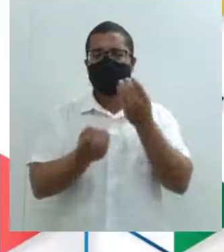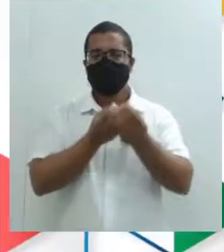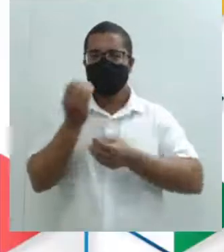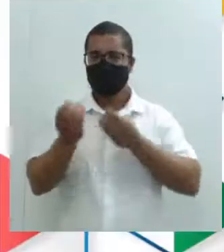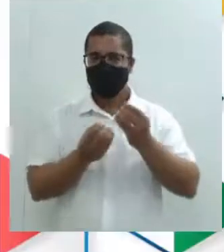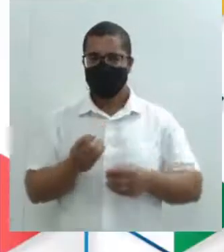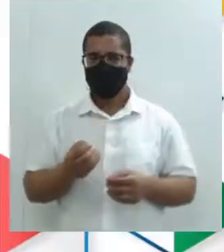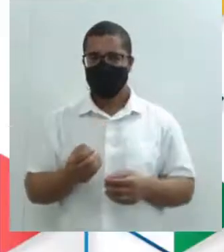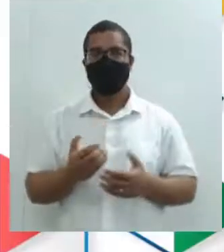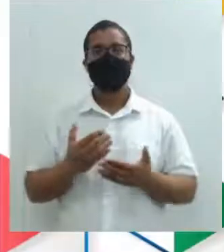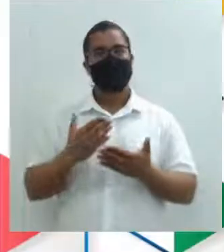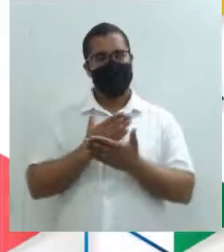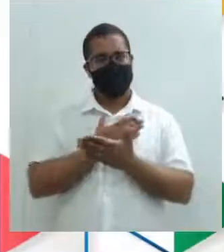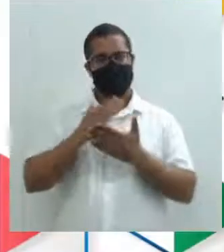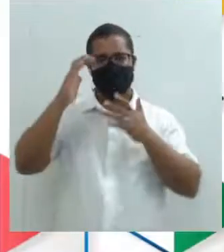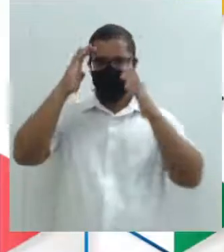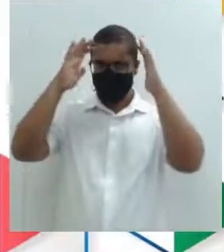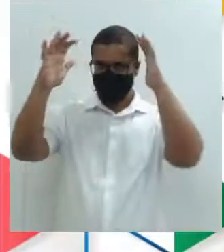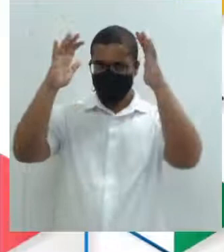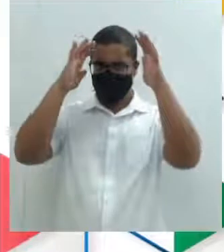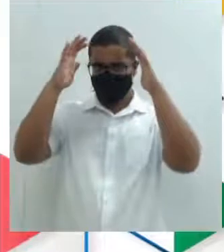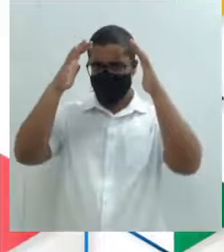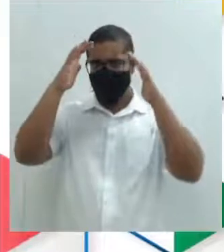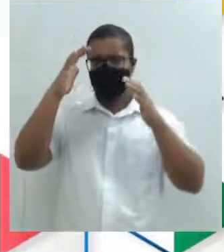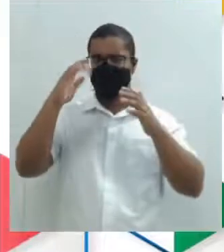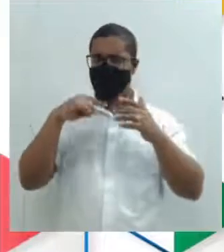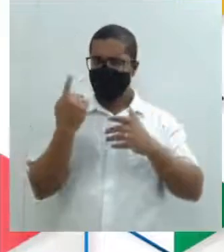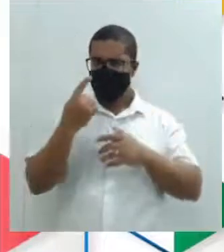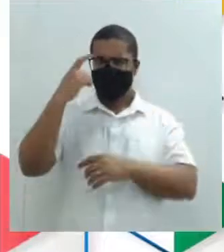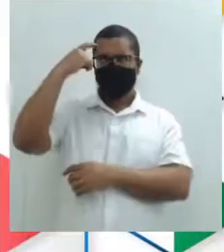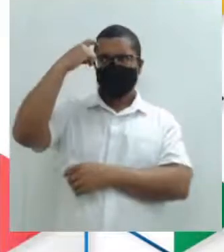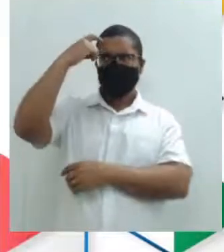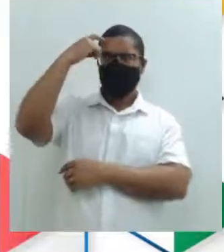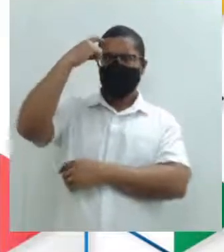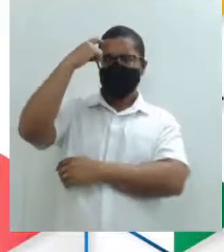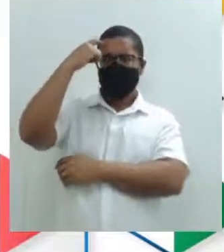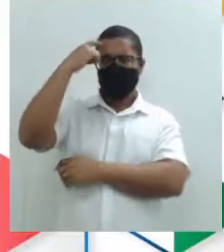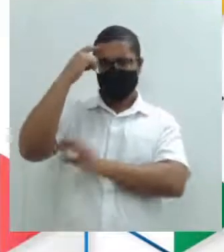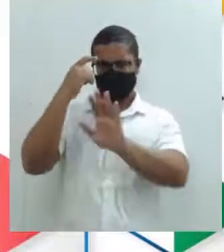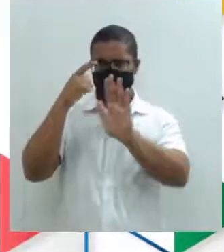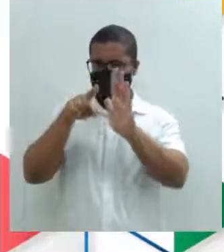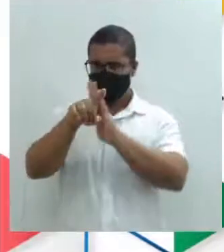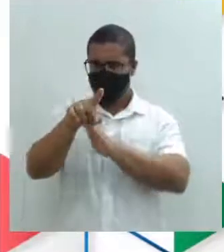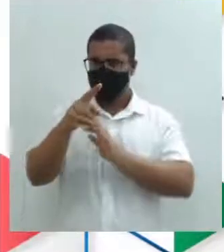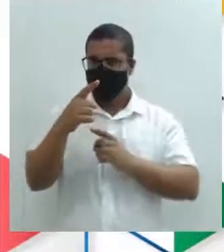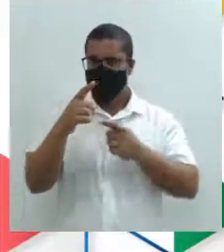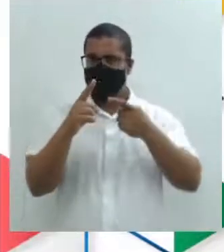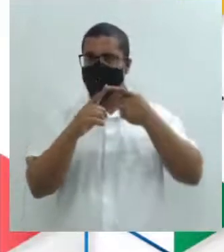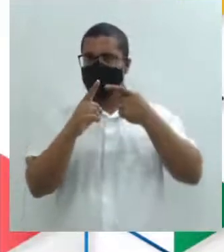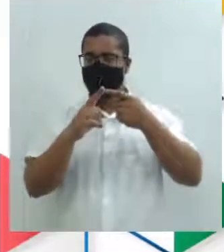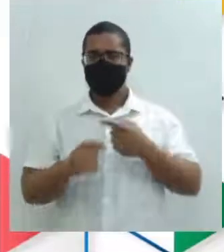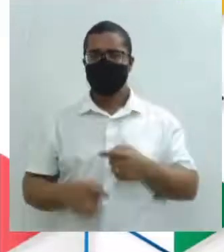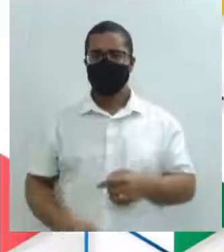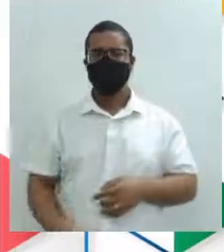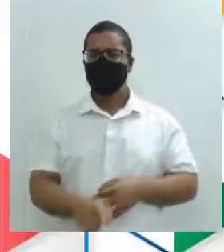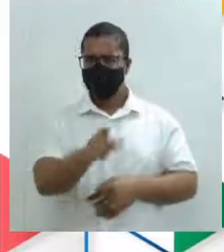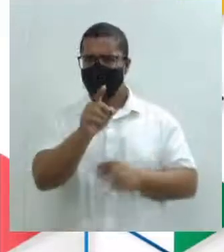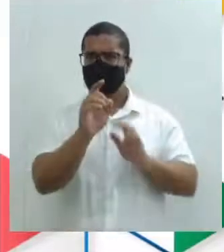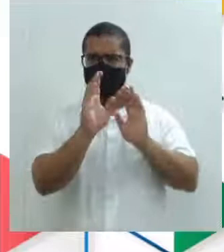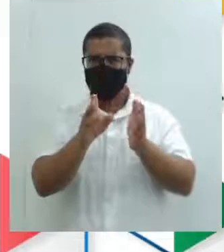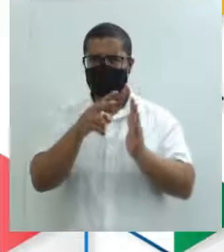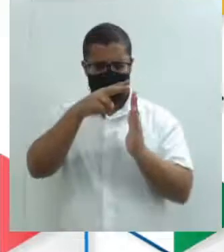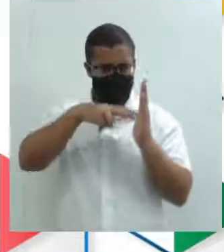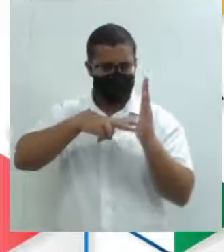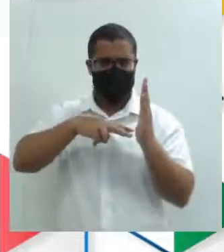com alguns pensamentos, alguns questionamentos. Primeira pergunta: você já leu textos